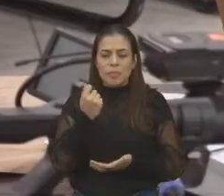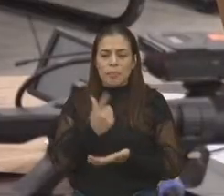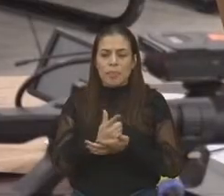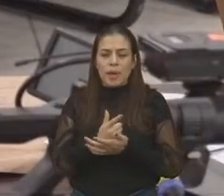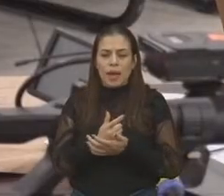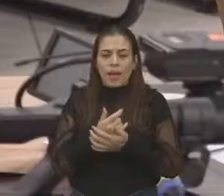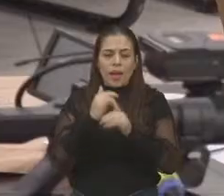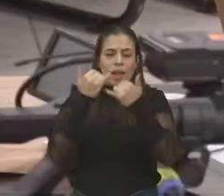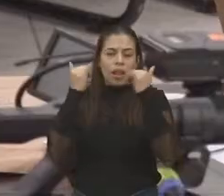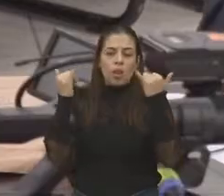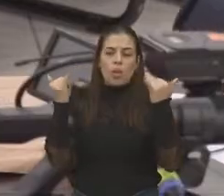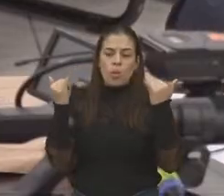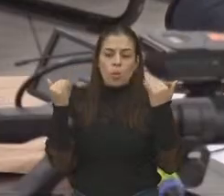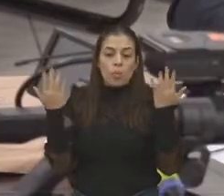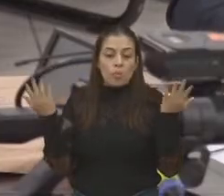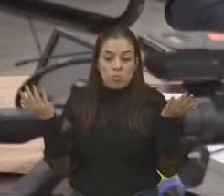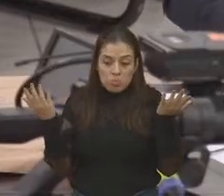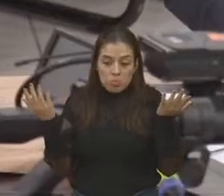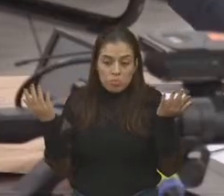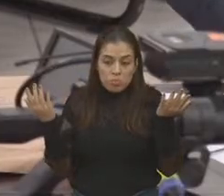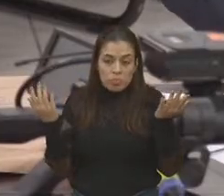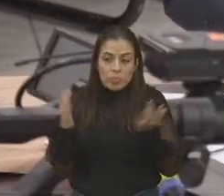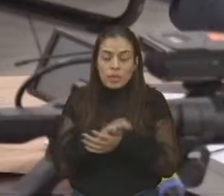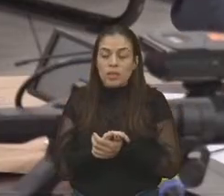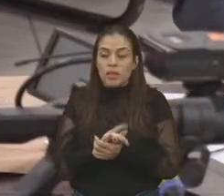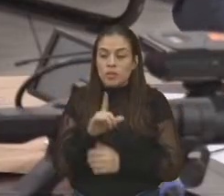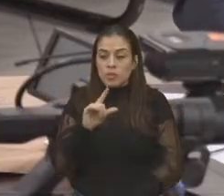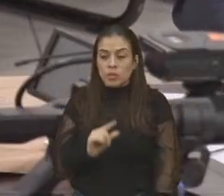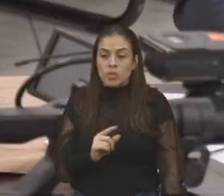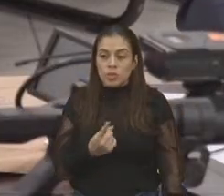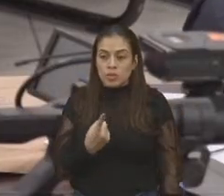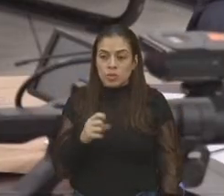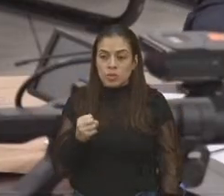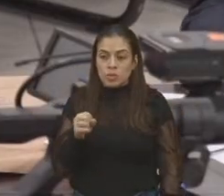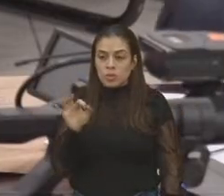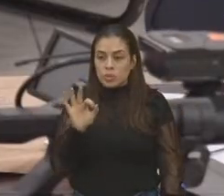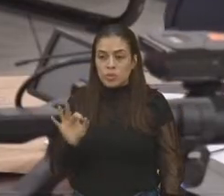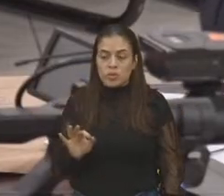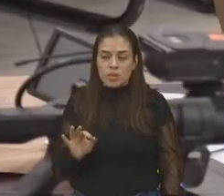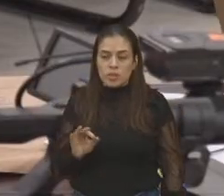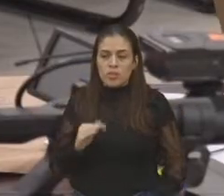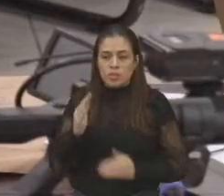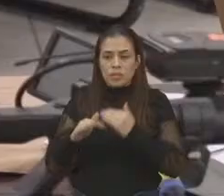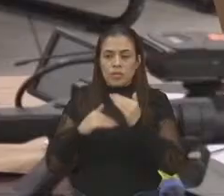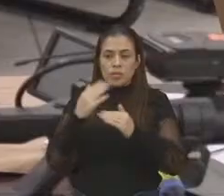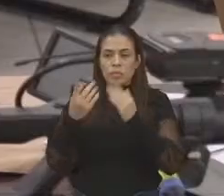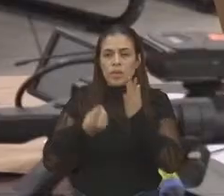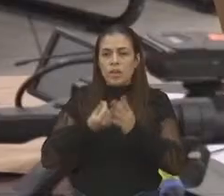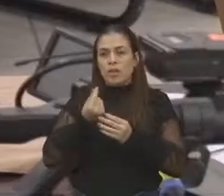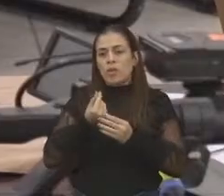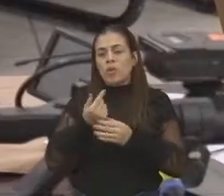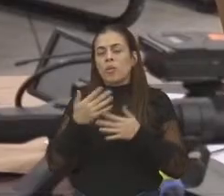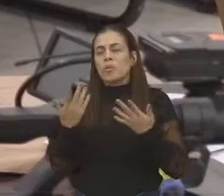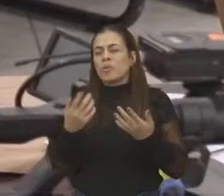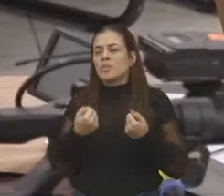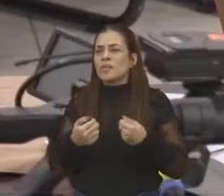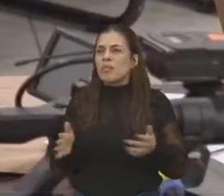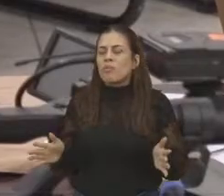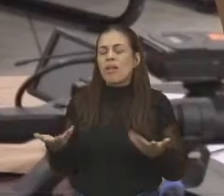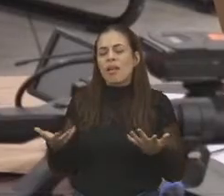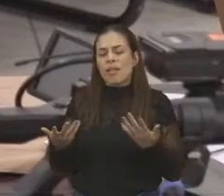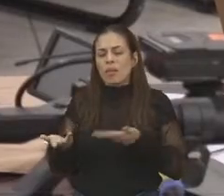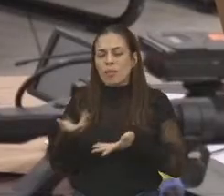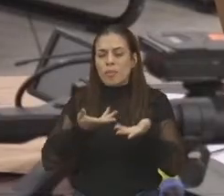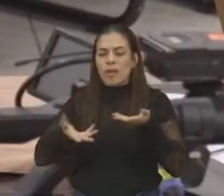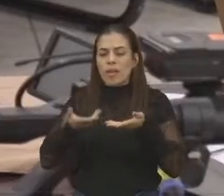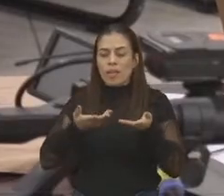é? E reduziu aqui 18% da verba de desenvolvimento econômico. Precisamos fomentar mais o desenvolvimento econômico, que é uma